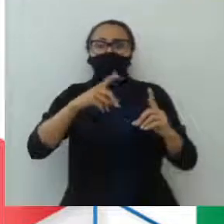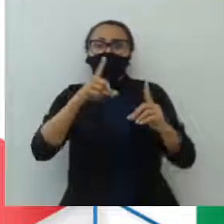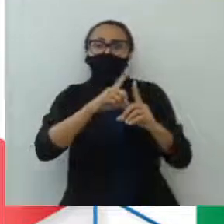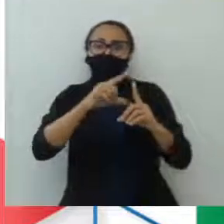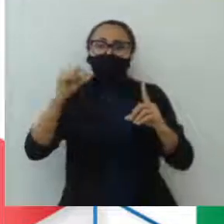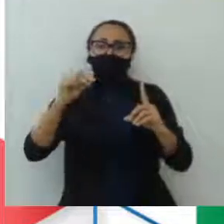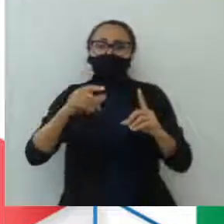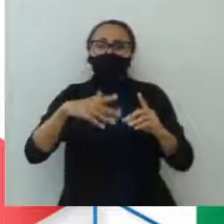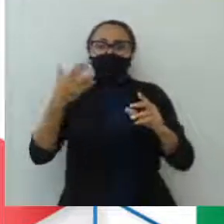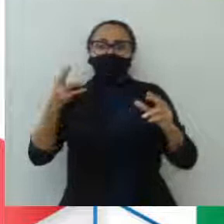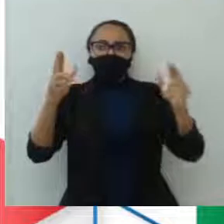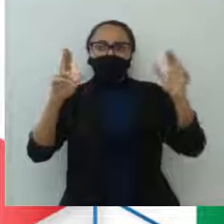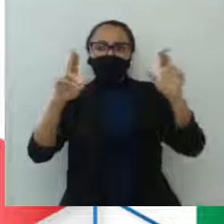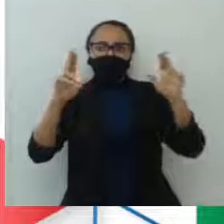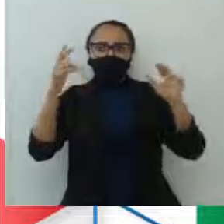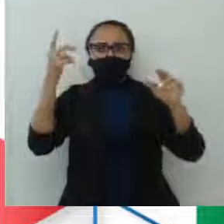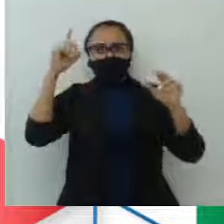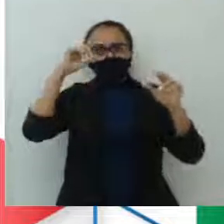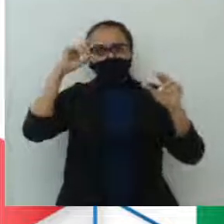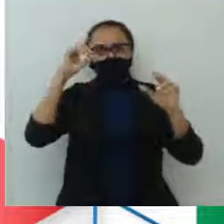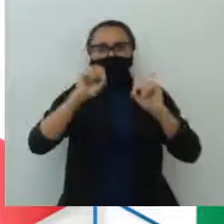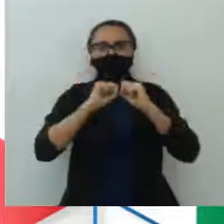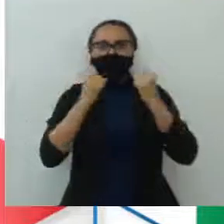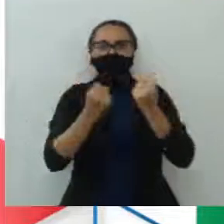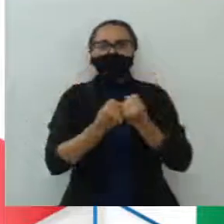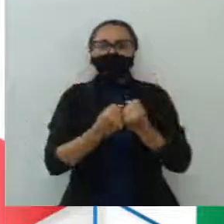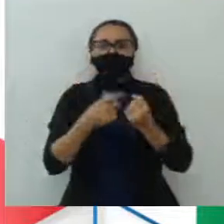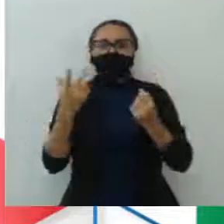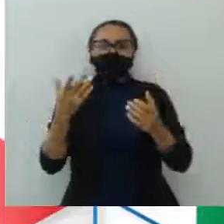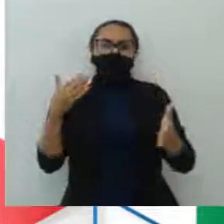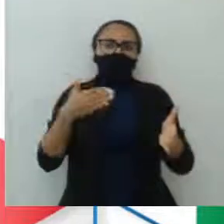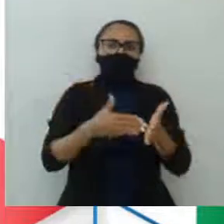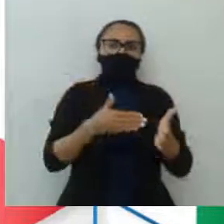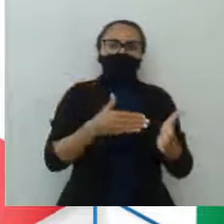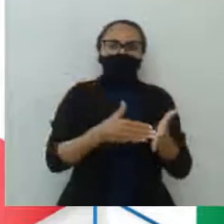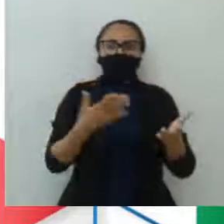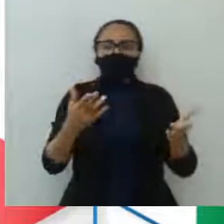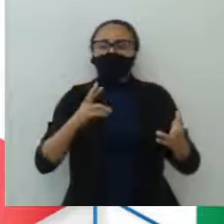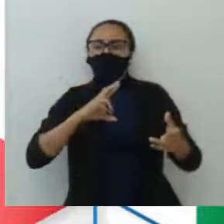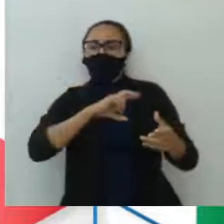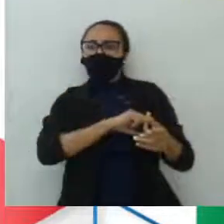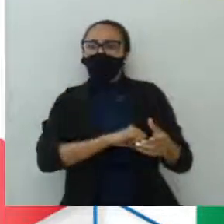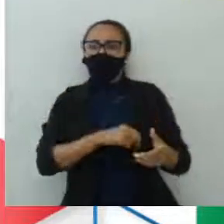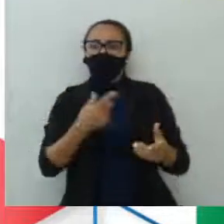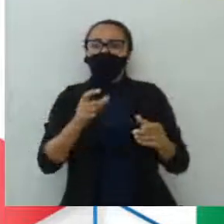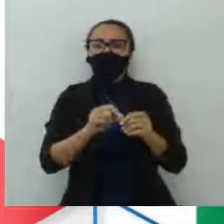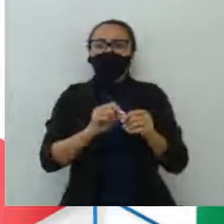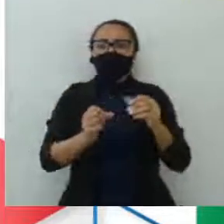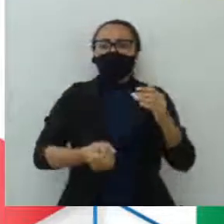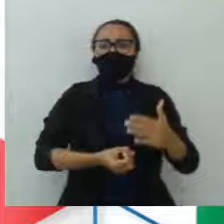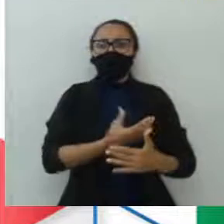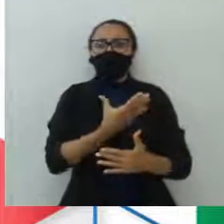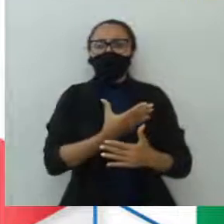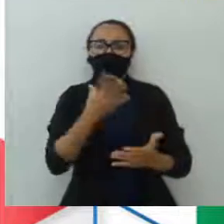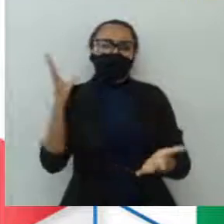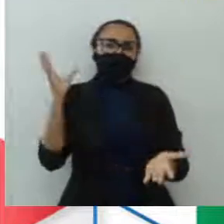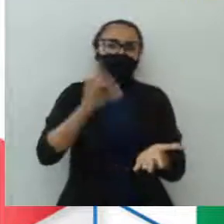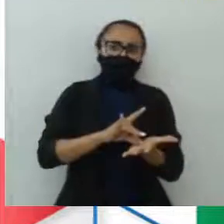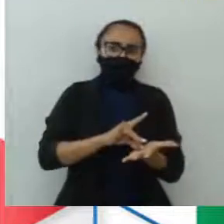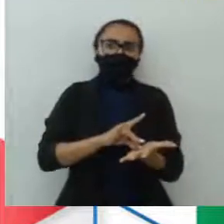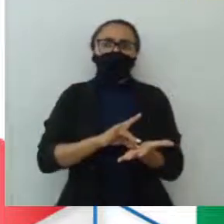social e personagens comuns, rompendo com o idealismo romântico e fazendo surgir uma classe